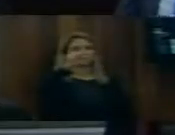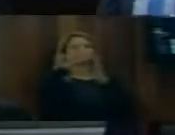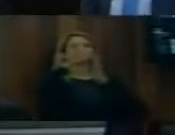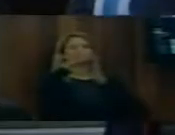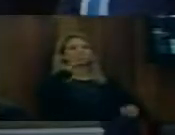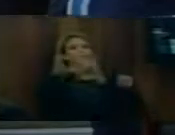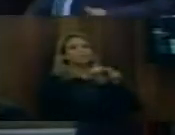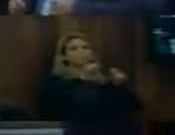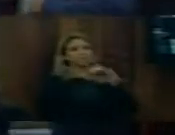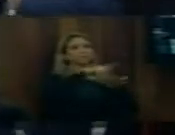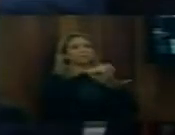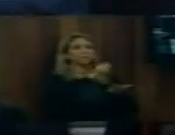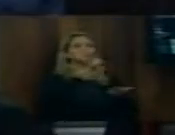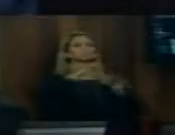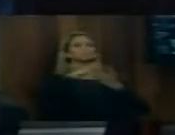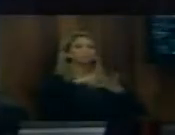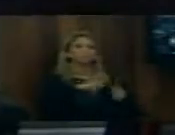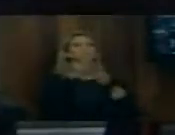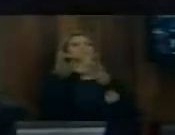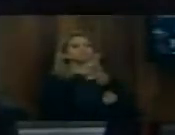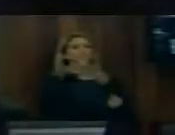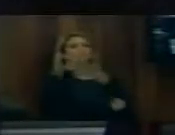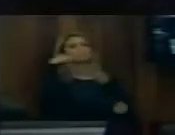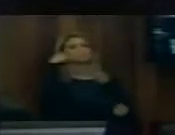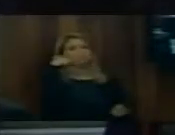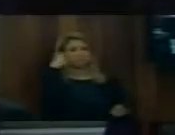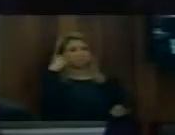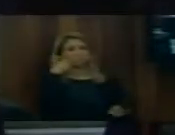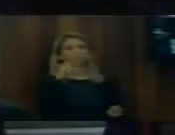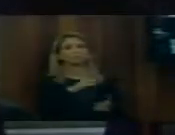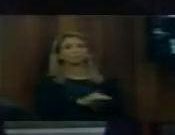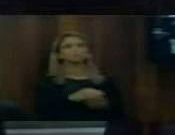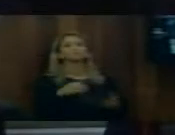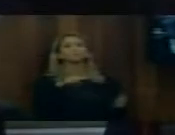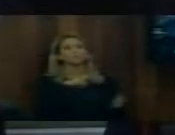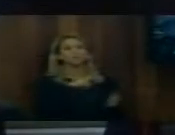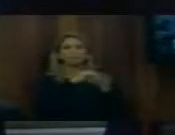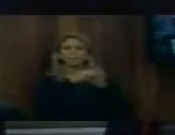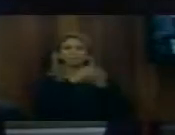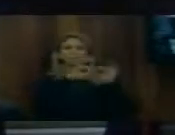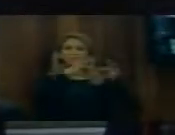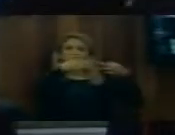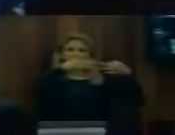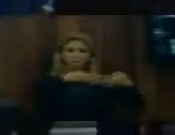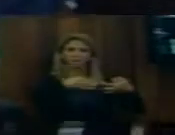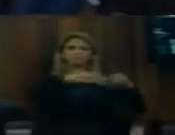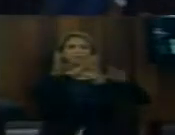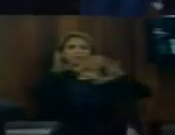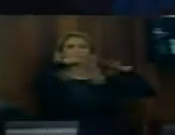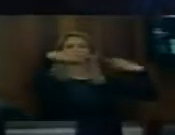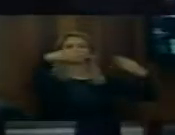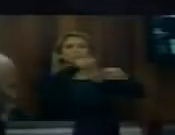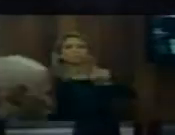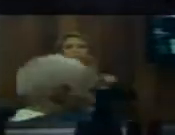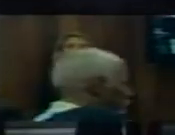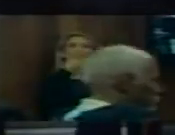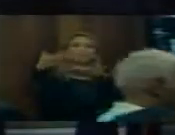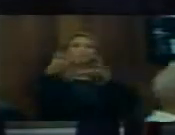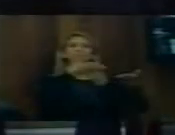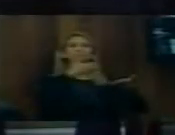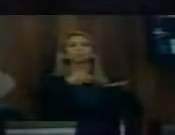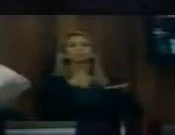chamada regimental, senhor presidente. Feita a chamada regimental, havendo quórum, declaro aberta a sessão. Peço à